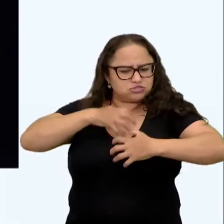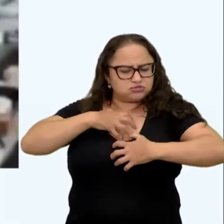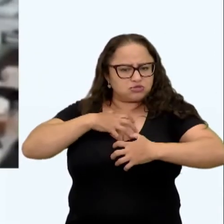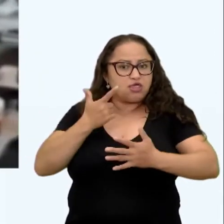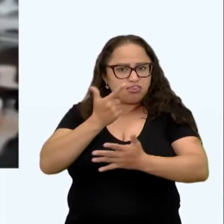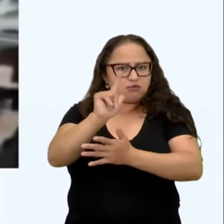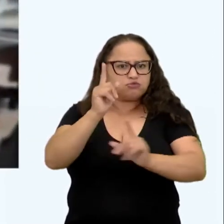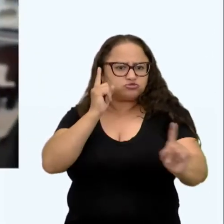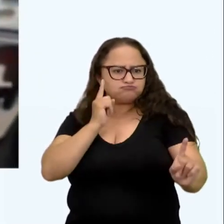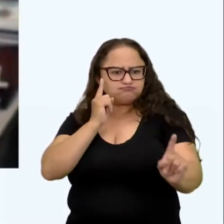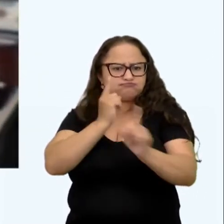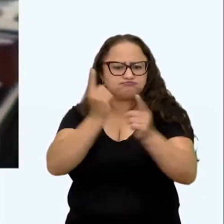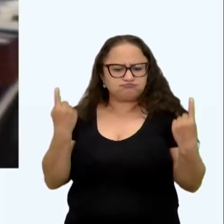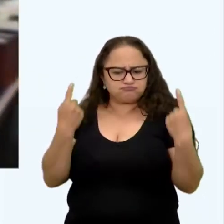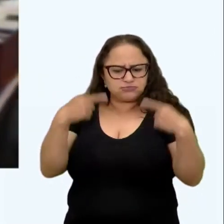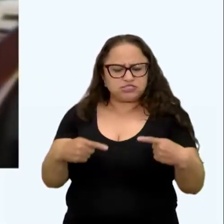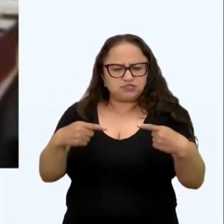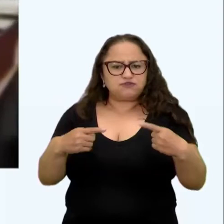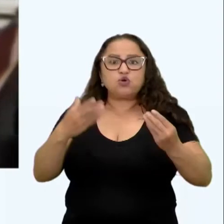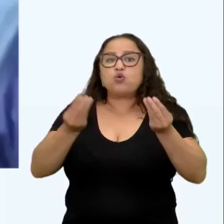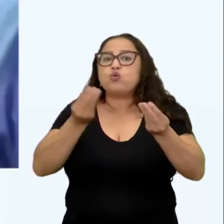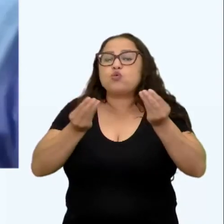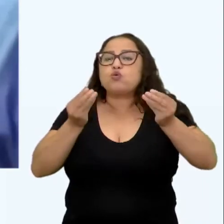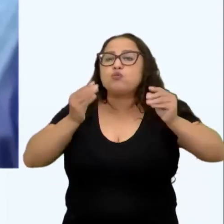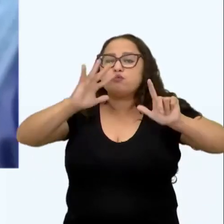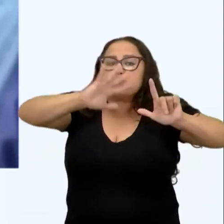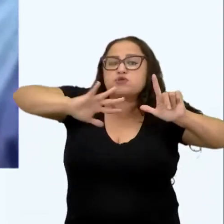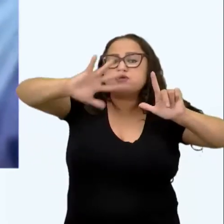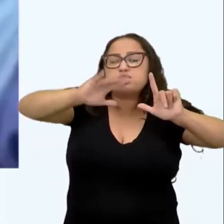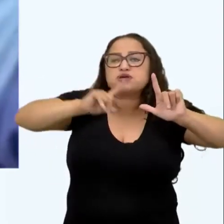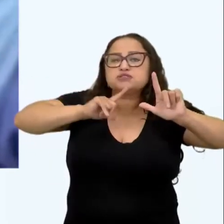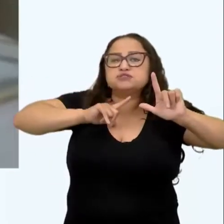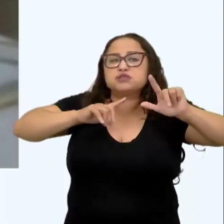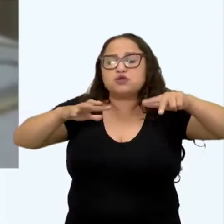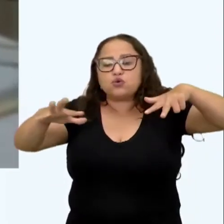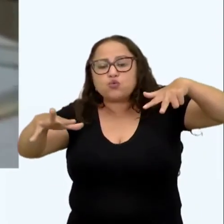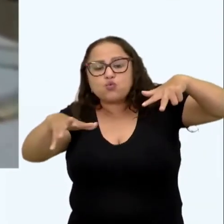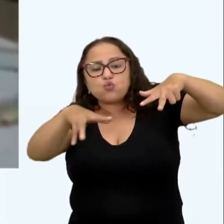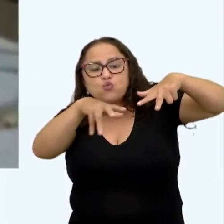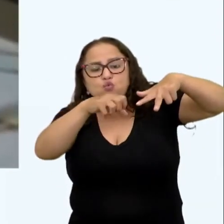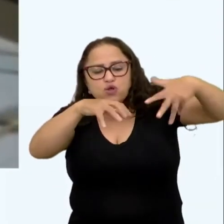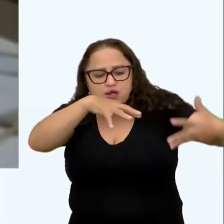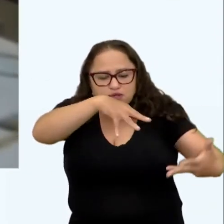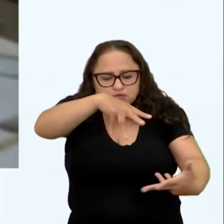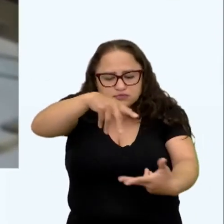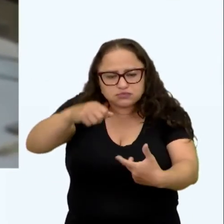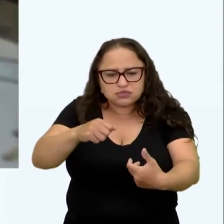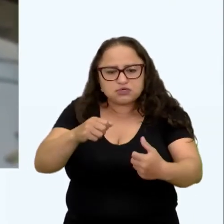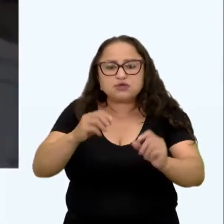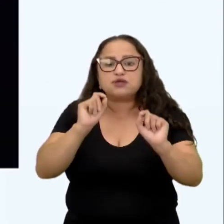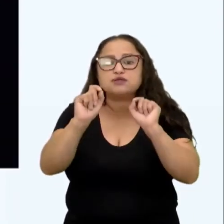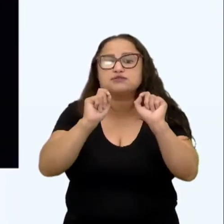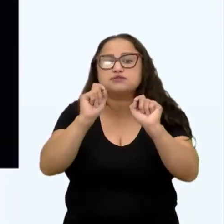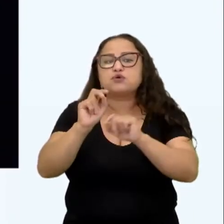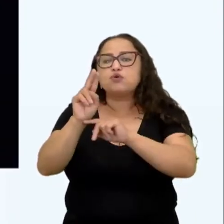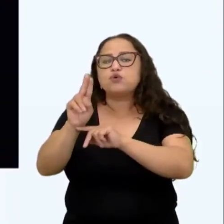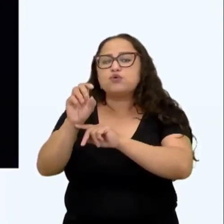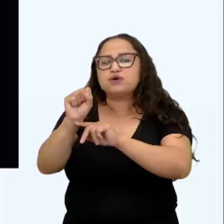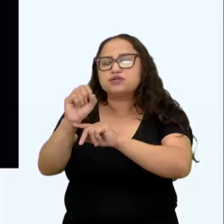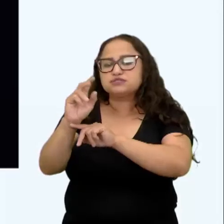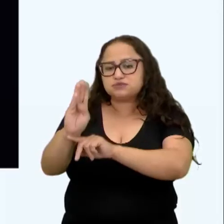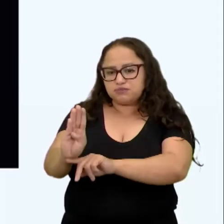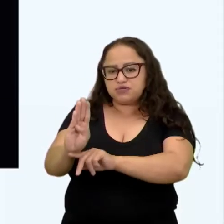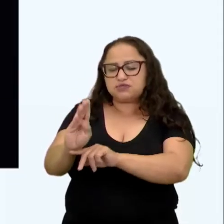surgiu o desafio de transmitir imagens de televisão do espaço para a Terra. Foi desenvolvido então um sistema denominado